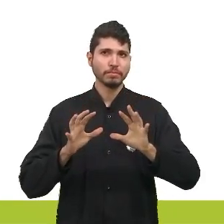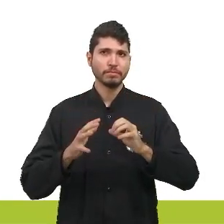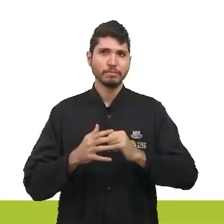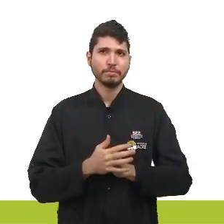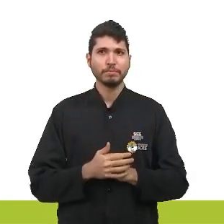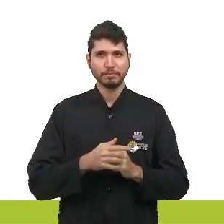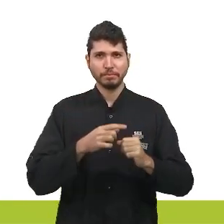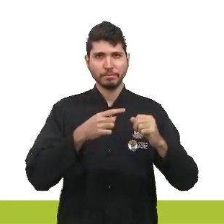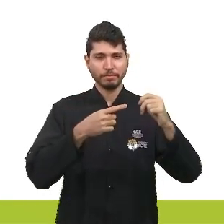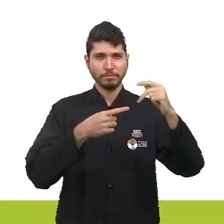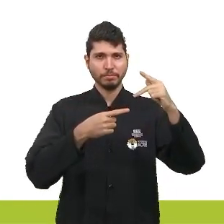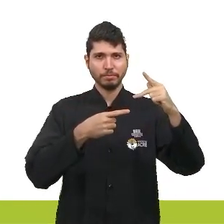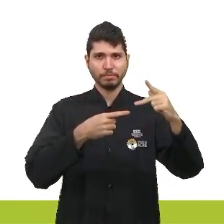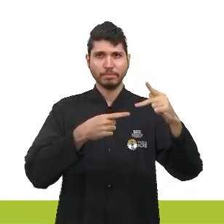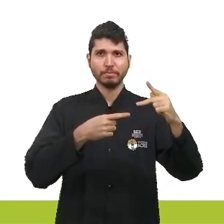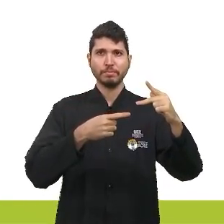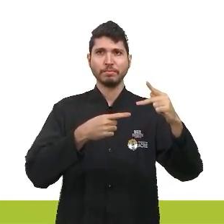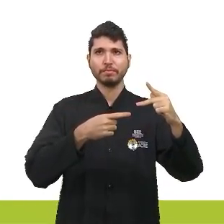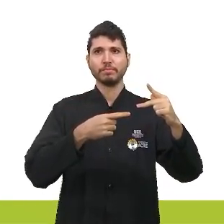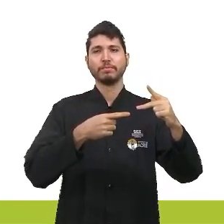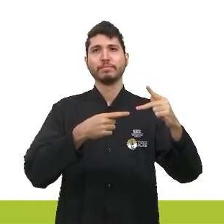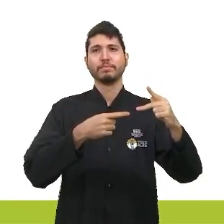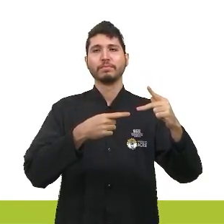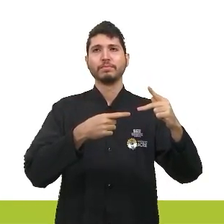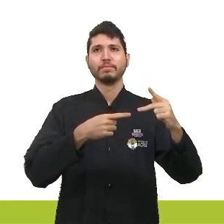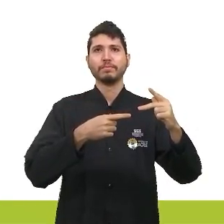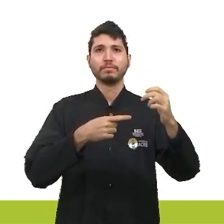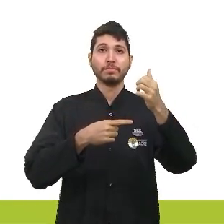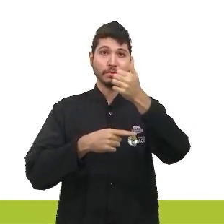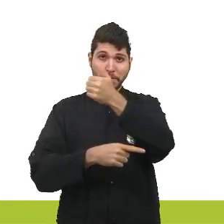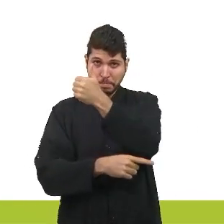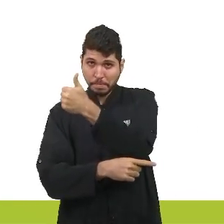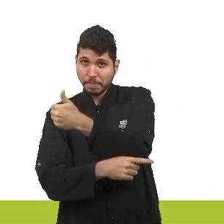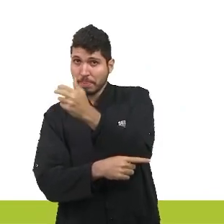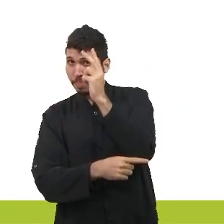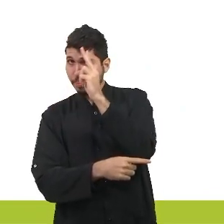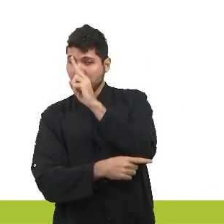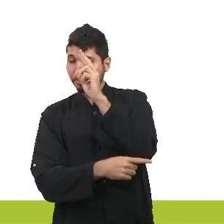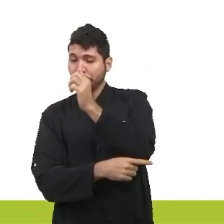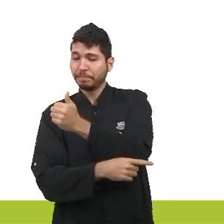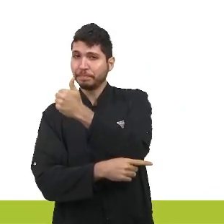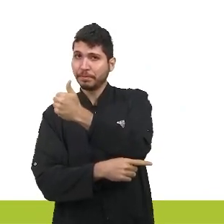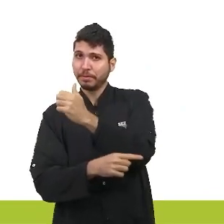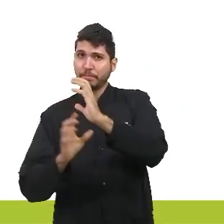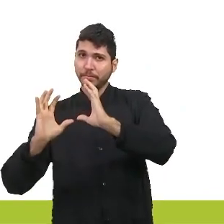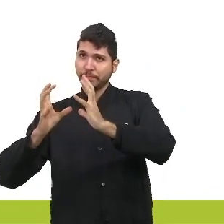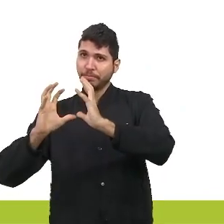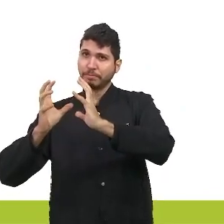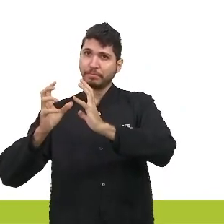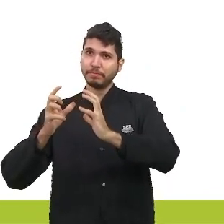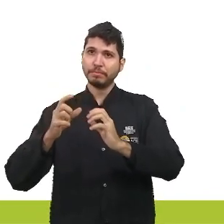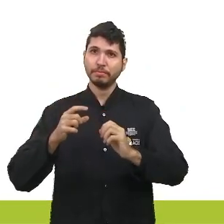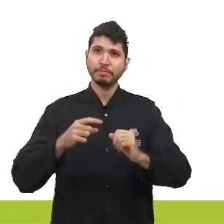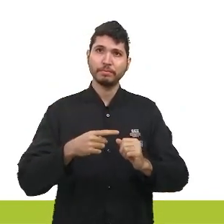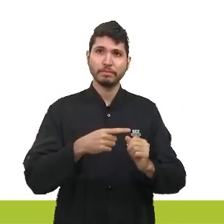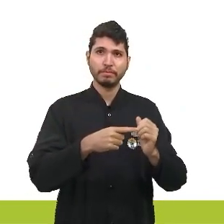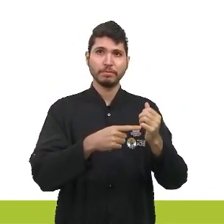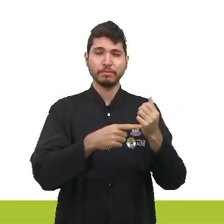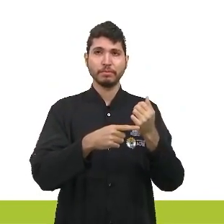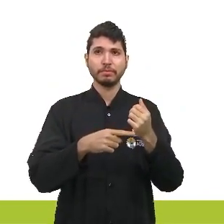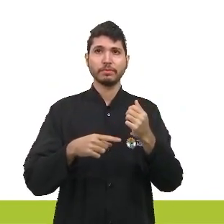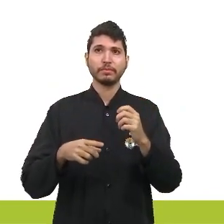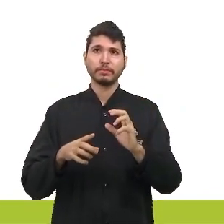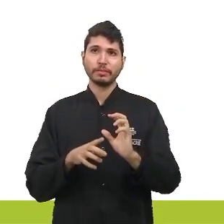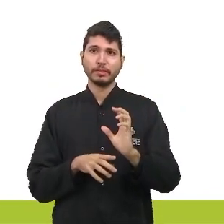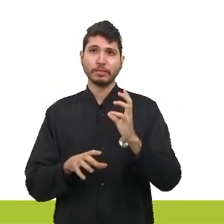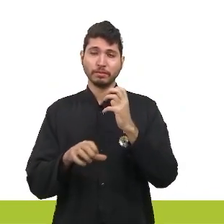Quando eu extrair a primeira bola e extrair a segunda, a probabilidade de ser azul é 12 num total